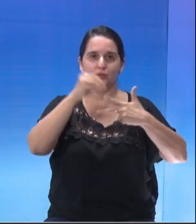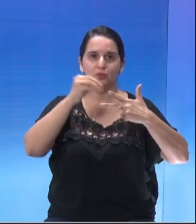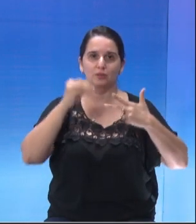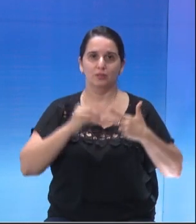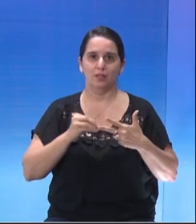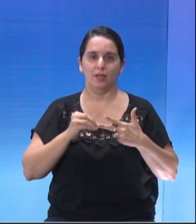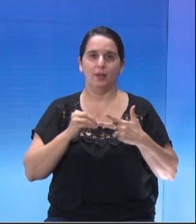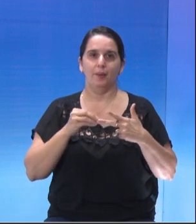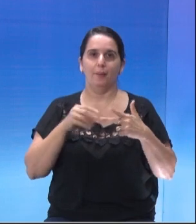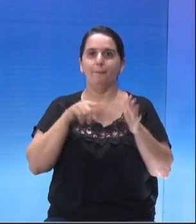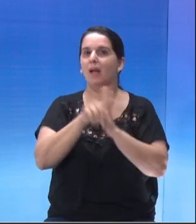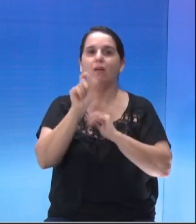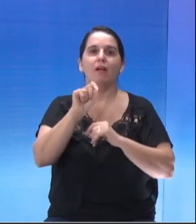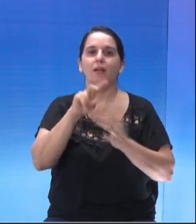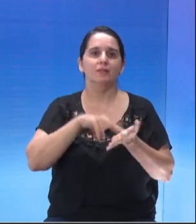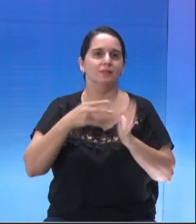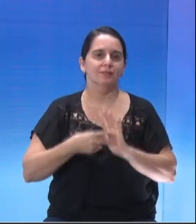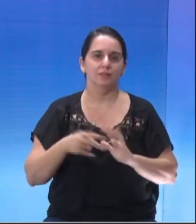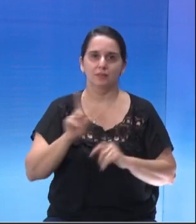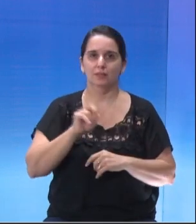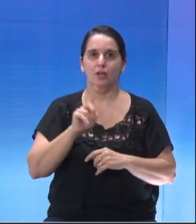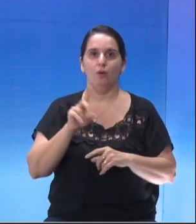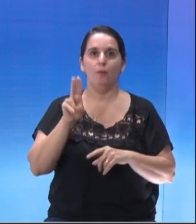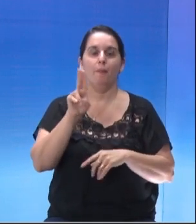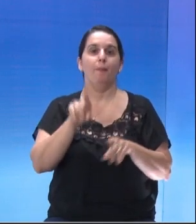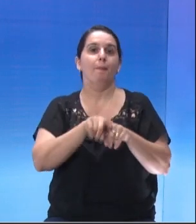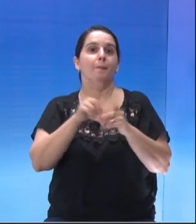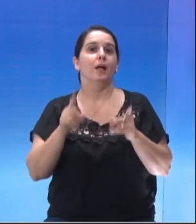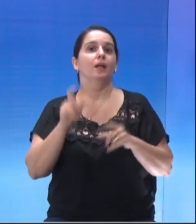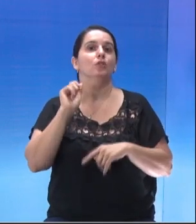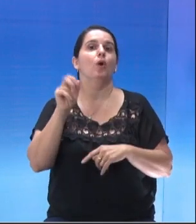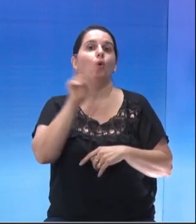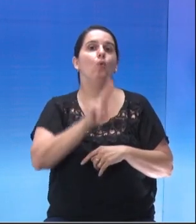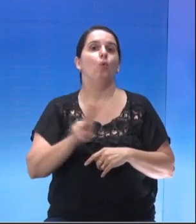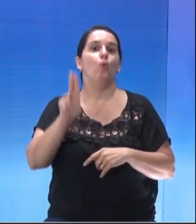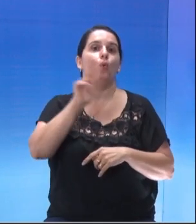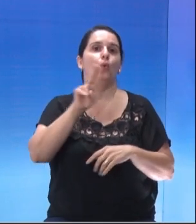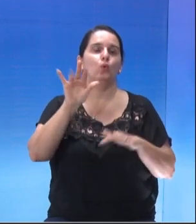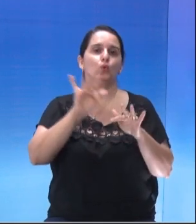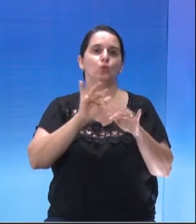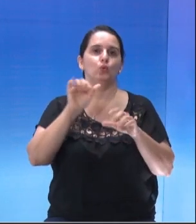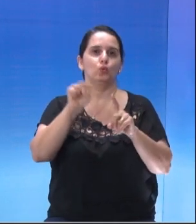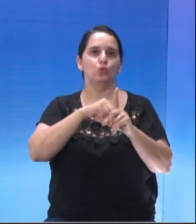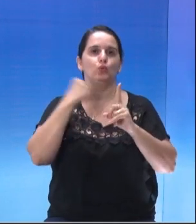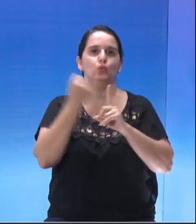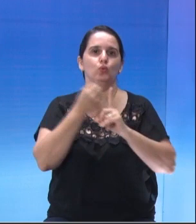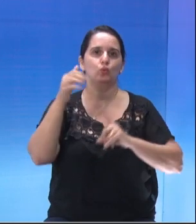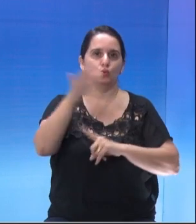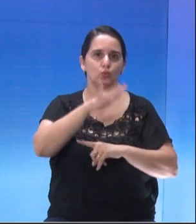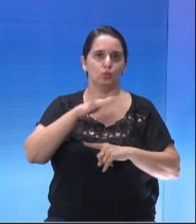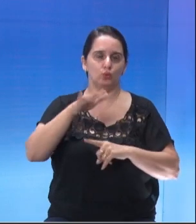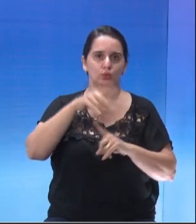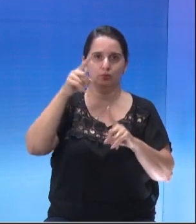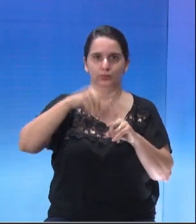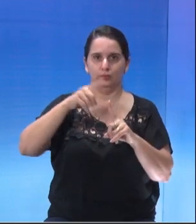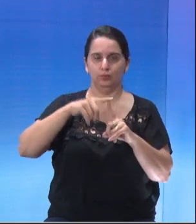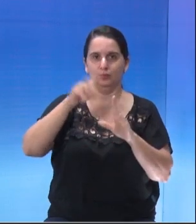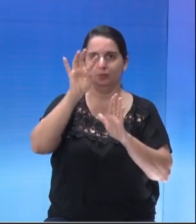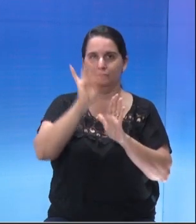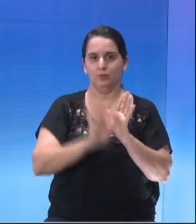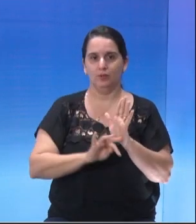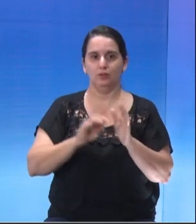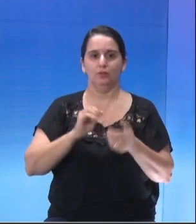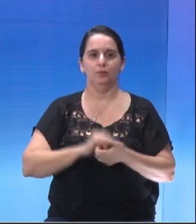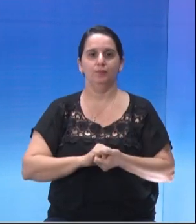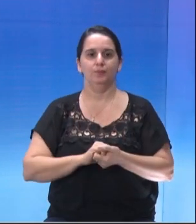mas vocês vão observar ali qual a função social, né? O que trata-se esses gêneros, esses textos. Então, hoje nós